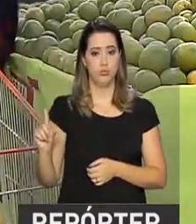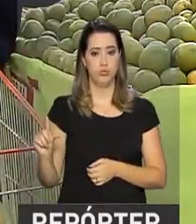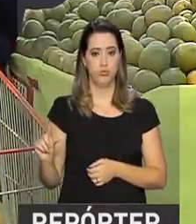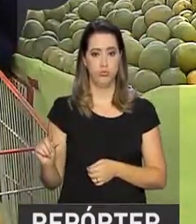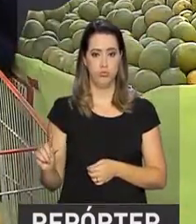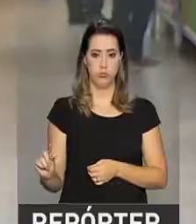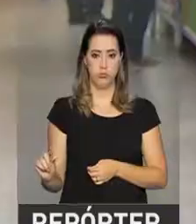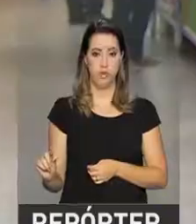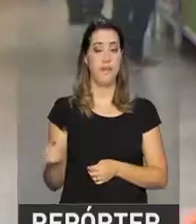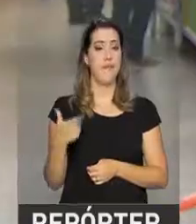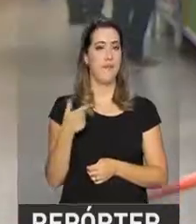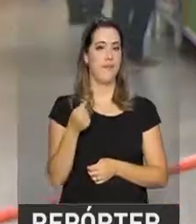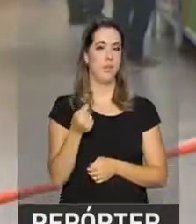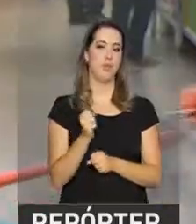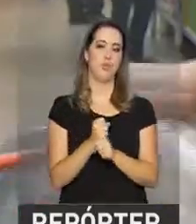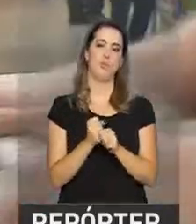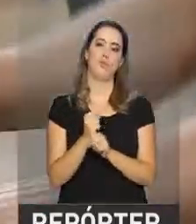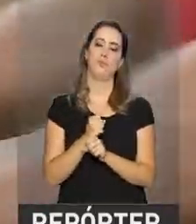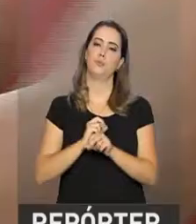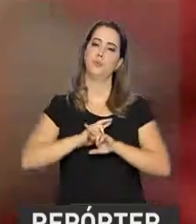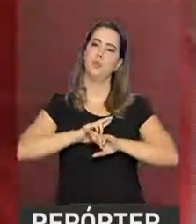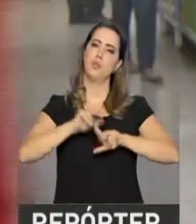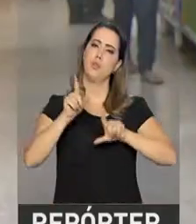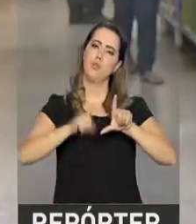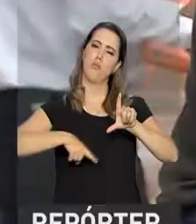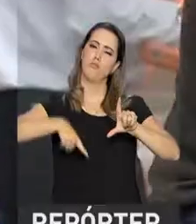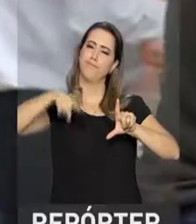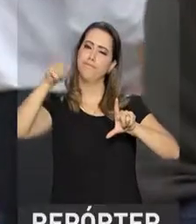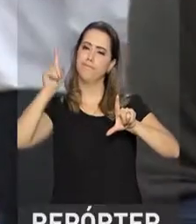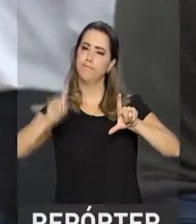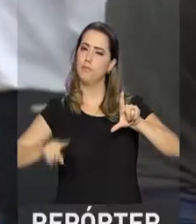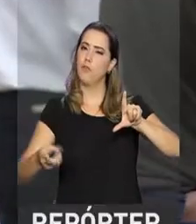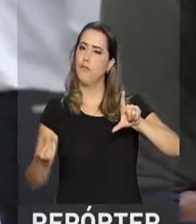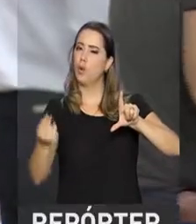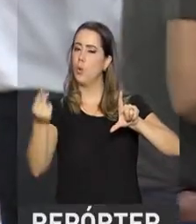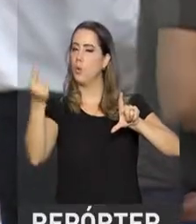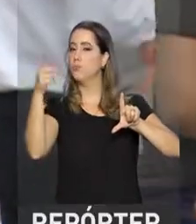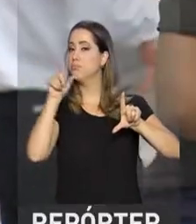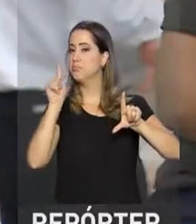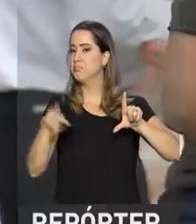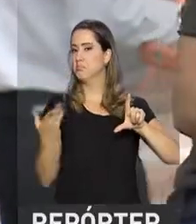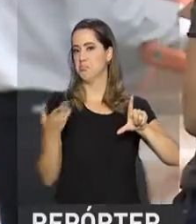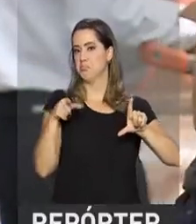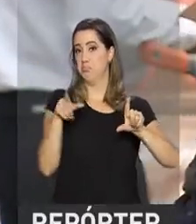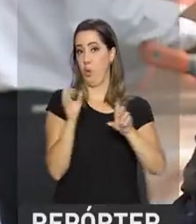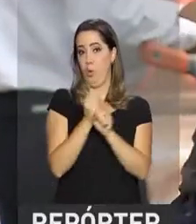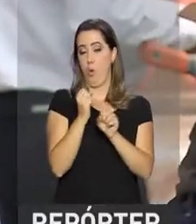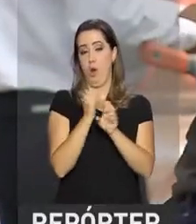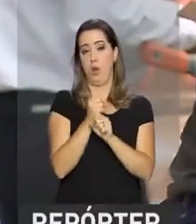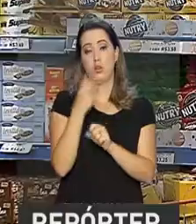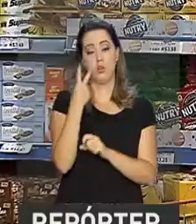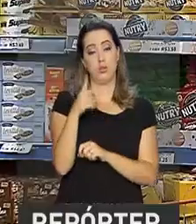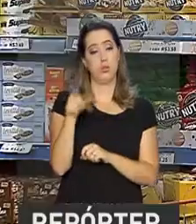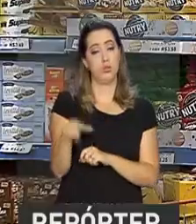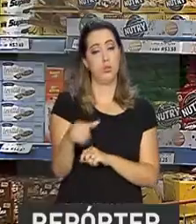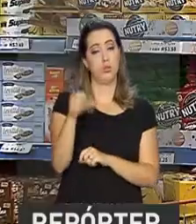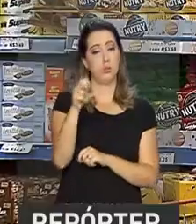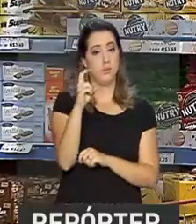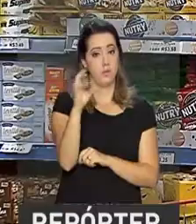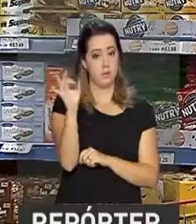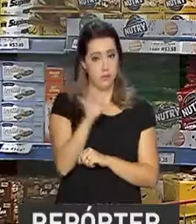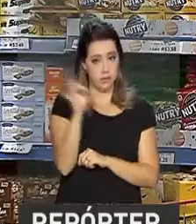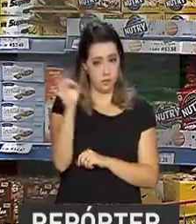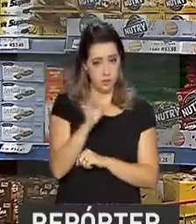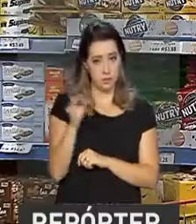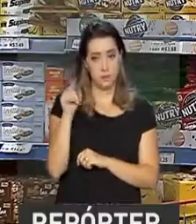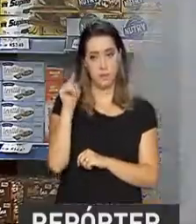em quase 20 anos a variação dos preços medida pelo ibge é fechou o ano passado em 2,95 por